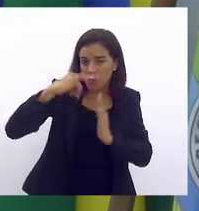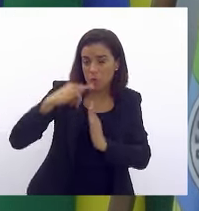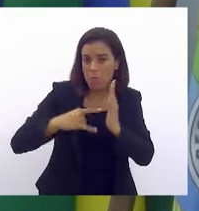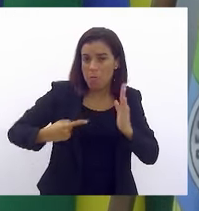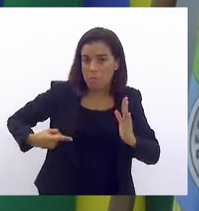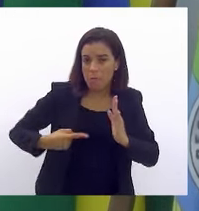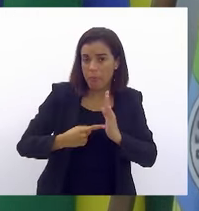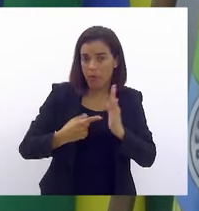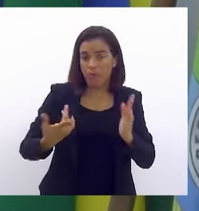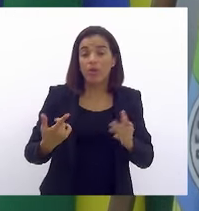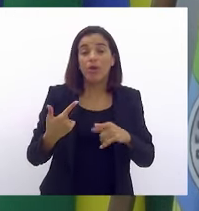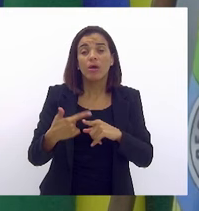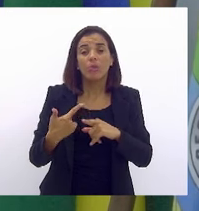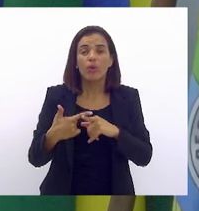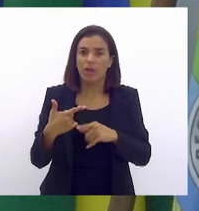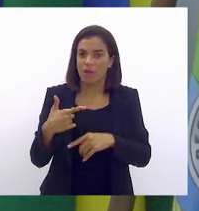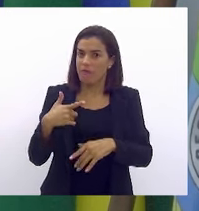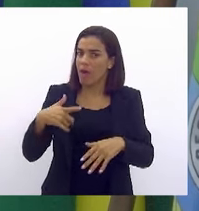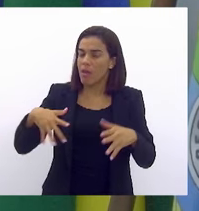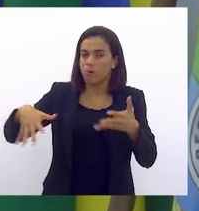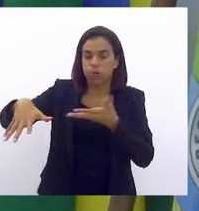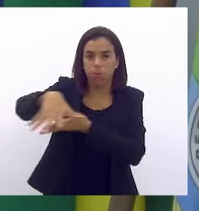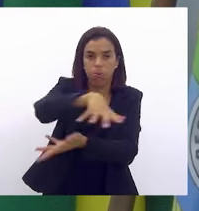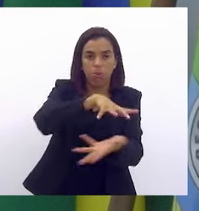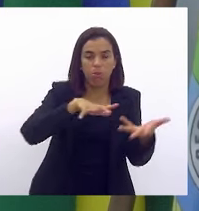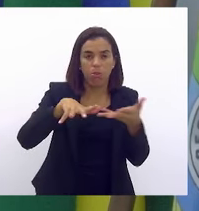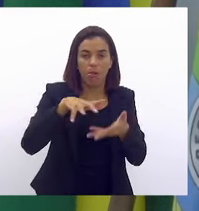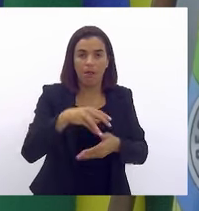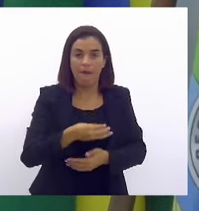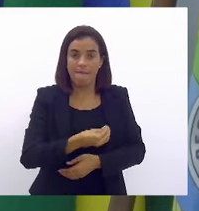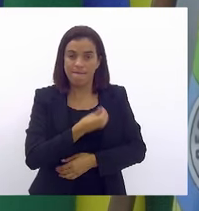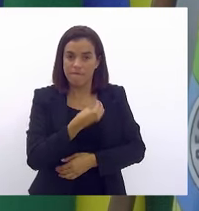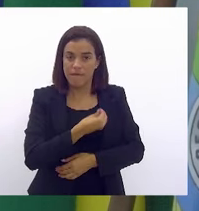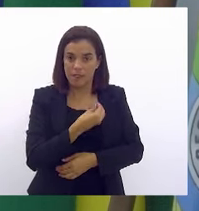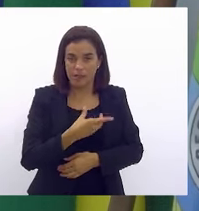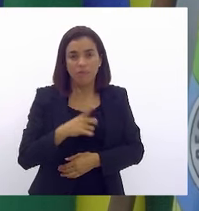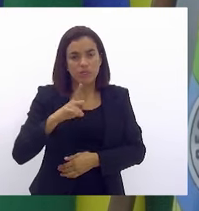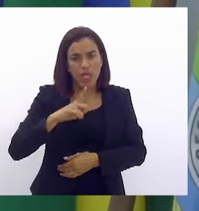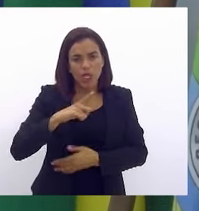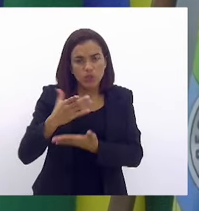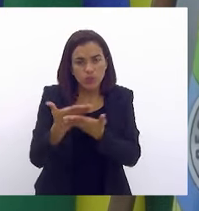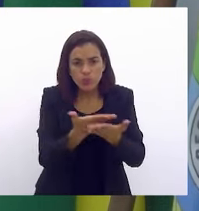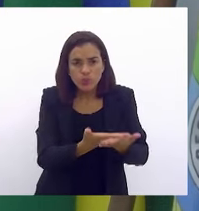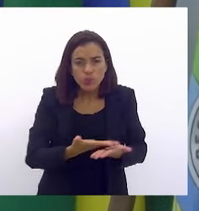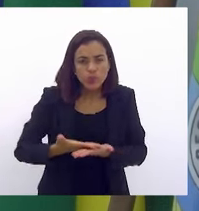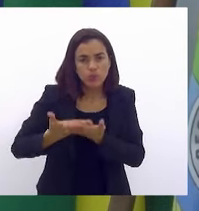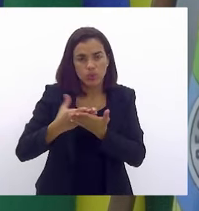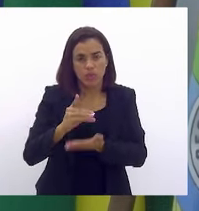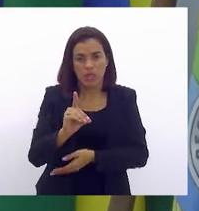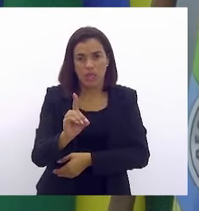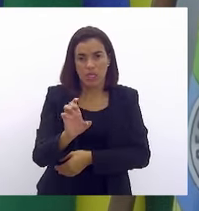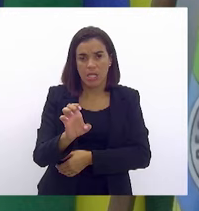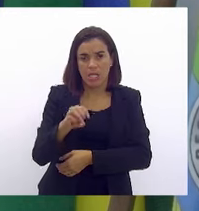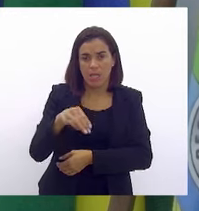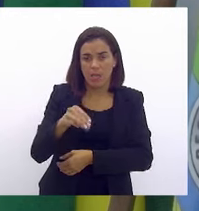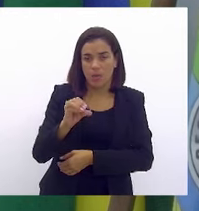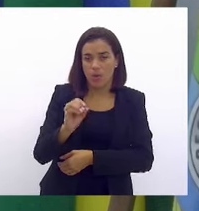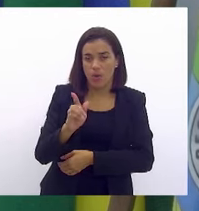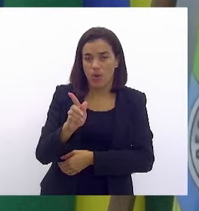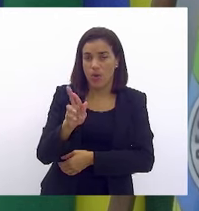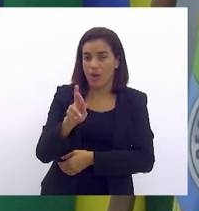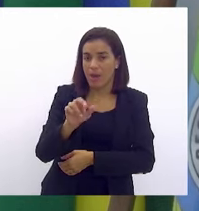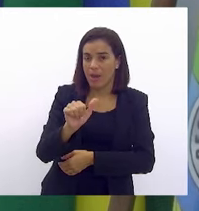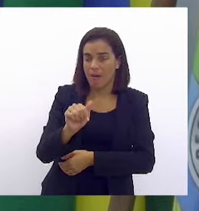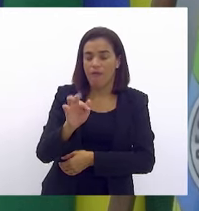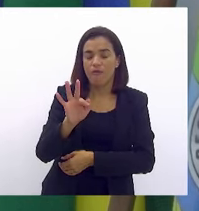vai mexer com a vida de todo mundo em Maricá. Já estudo demográfico, né, os demógrafos, geralmente são os geógrafos,